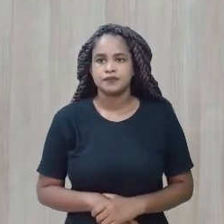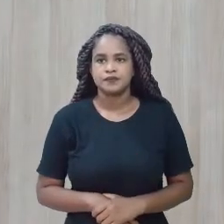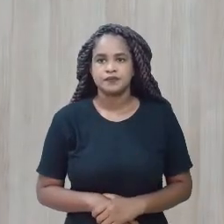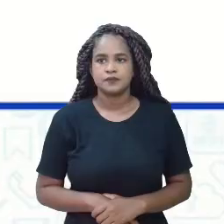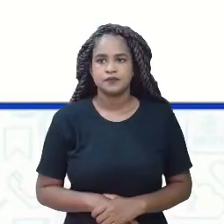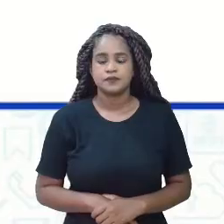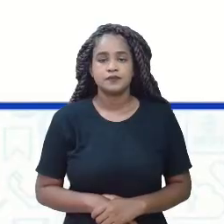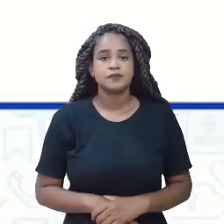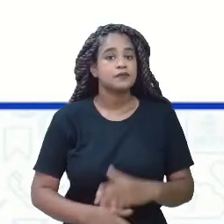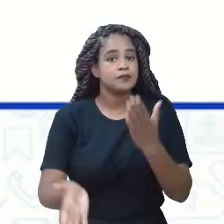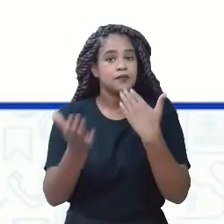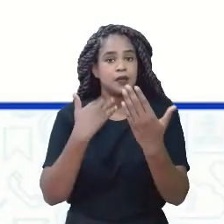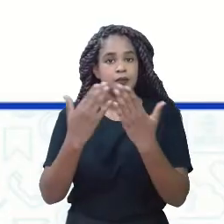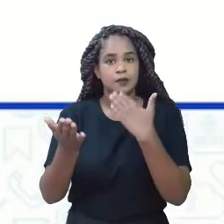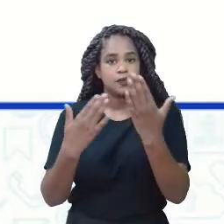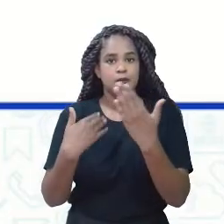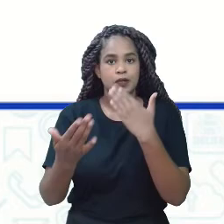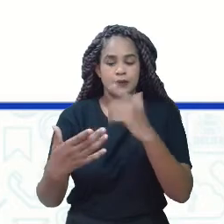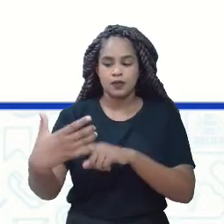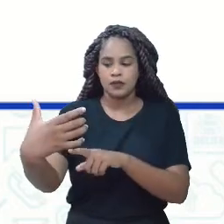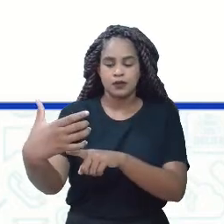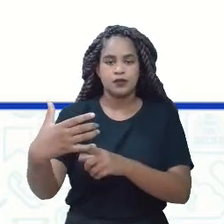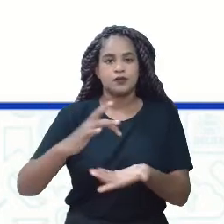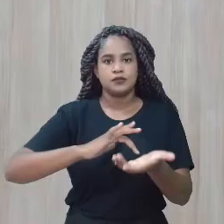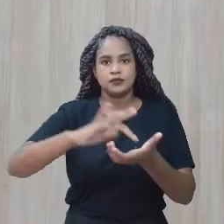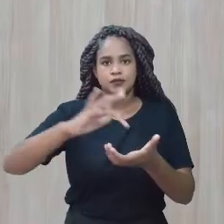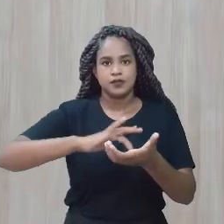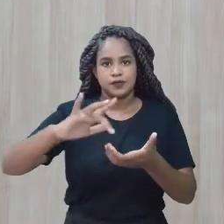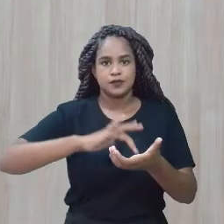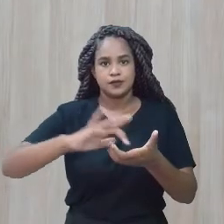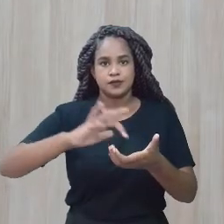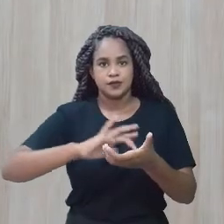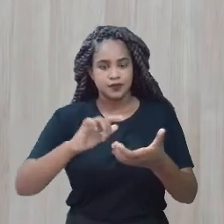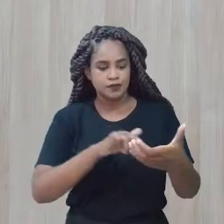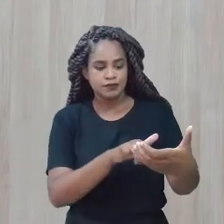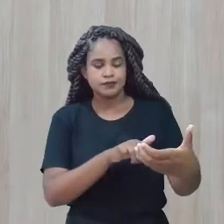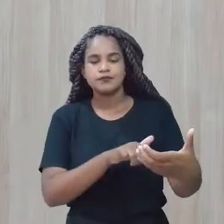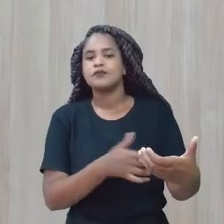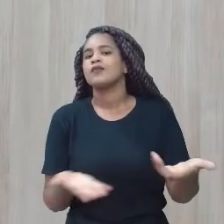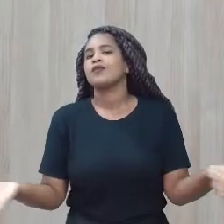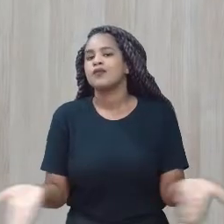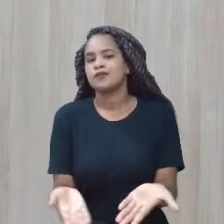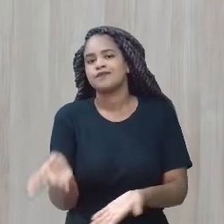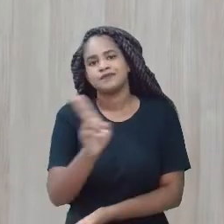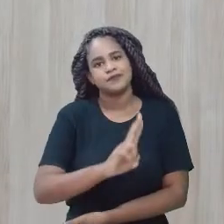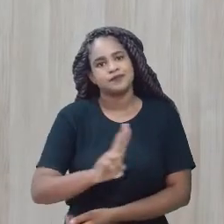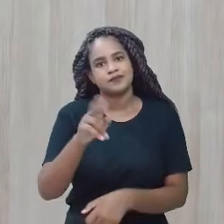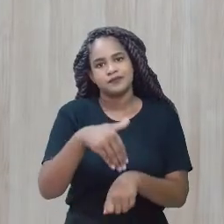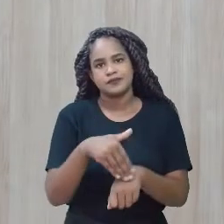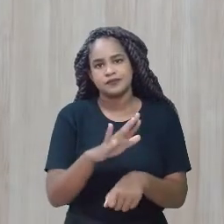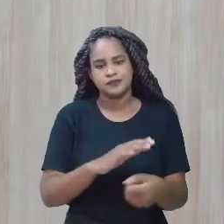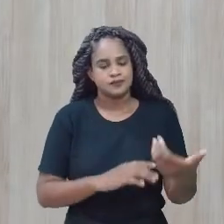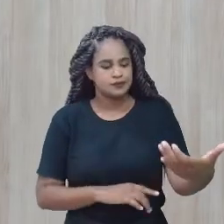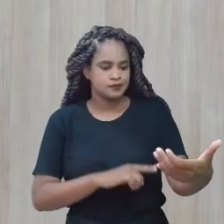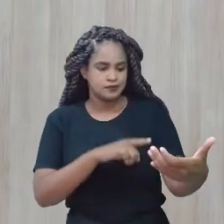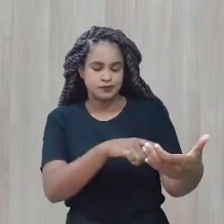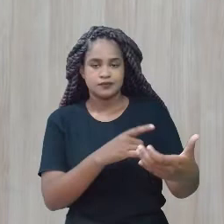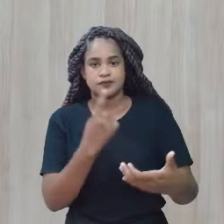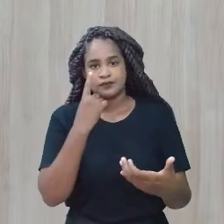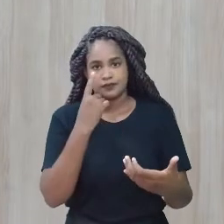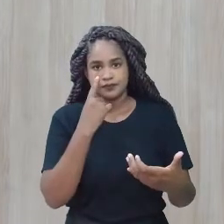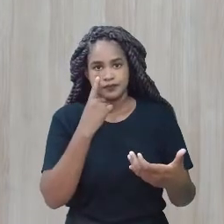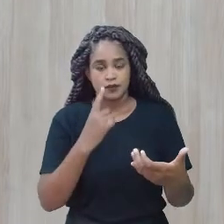A conversa ao telefone é o gênero mais usado, né, nos dias de hoje. Minha gente, quando